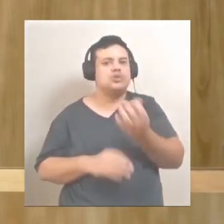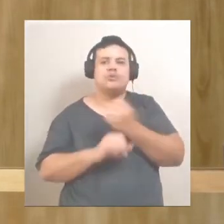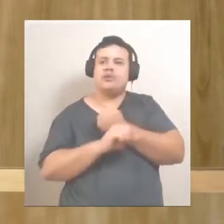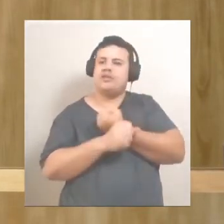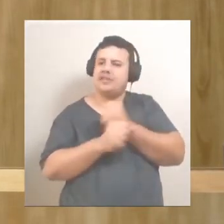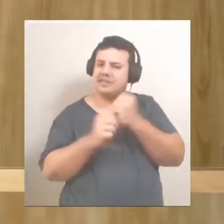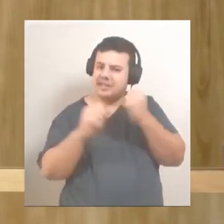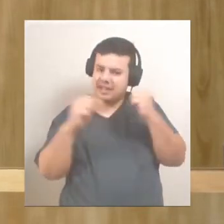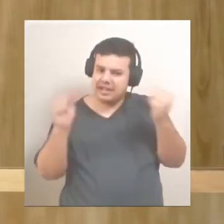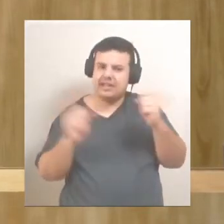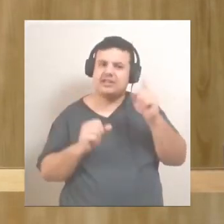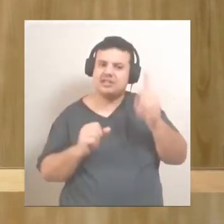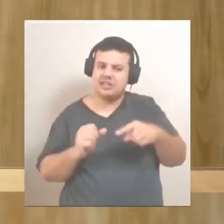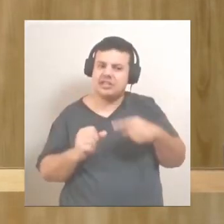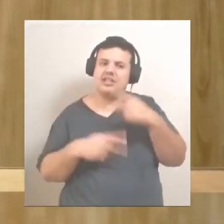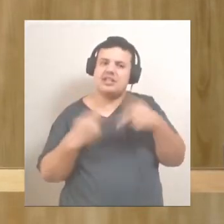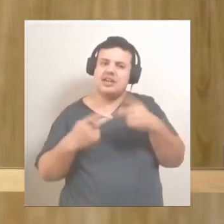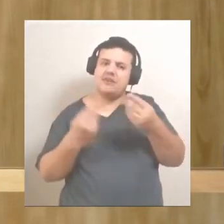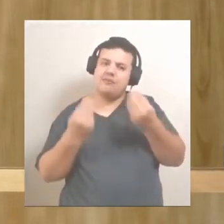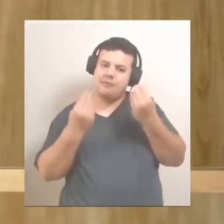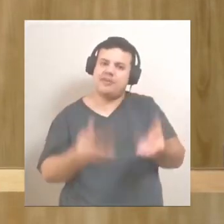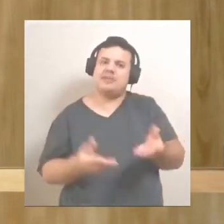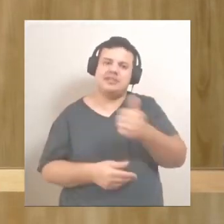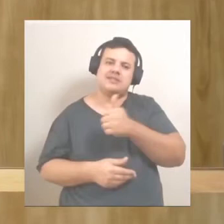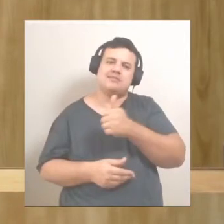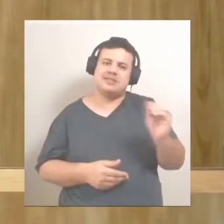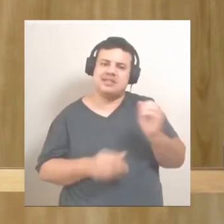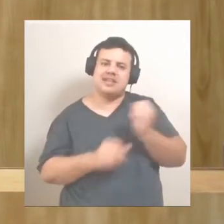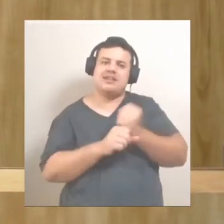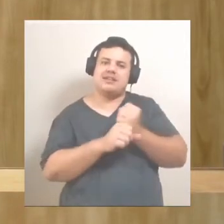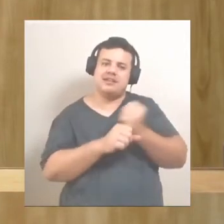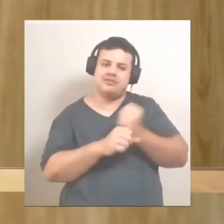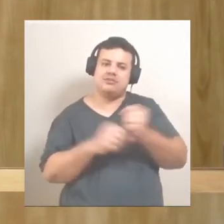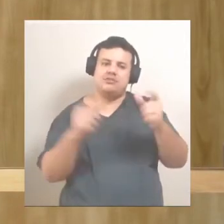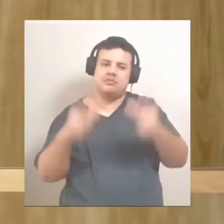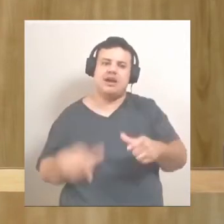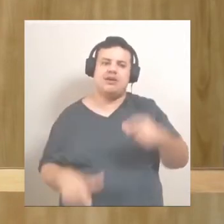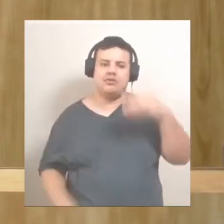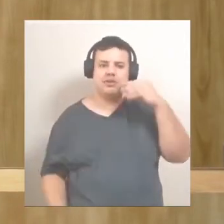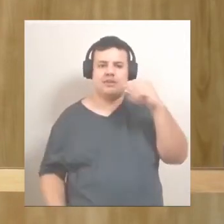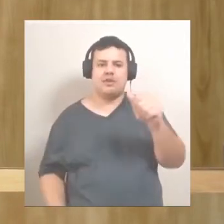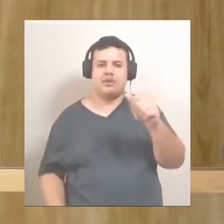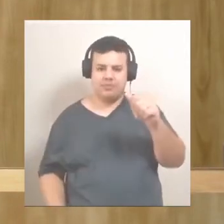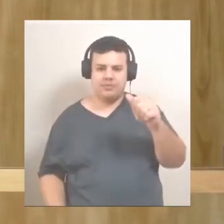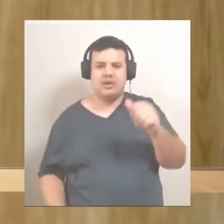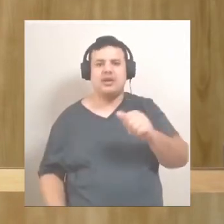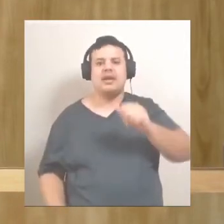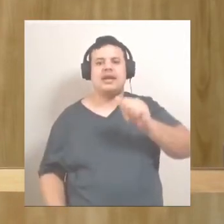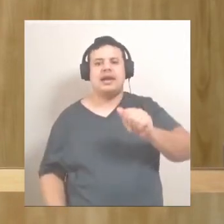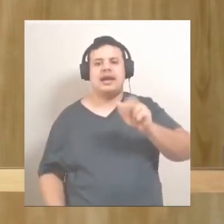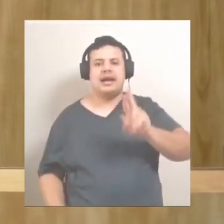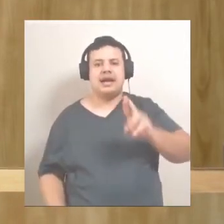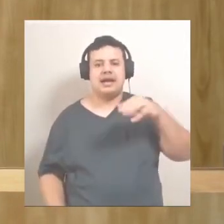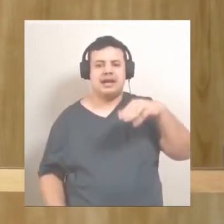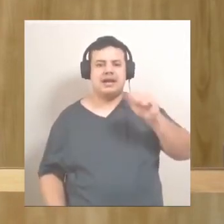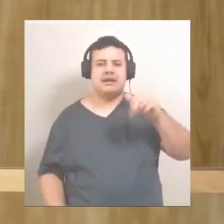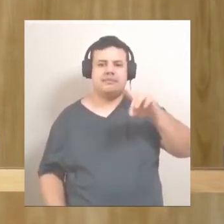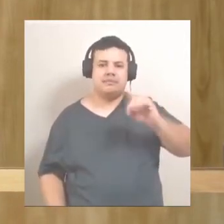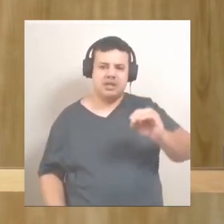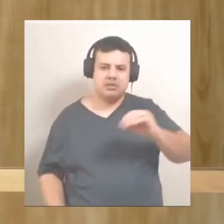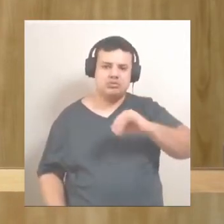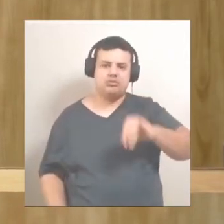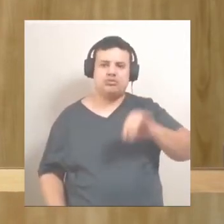e é mais um presente aí para os 100 anos do bairro do Limão, né, Guaraci? Armando Júnior, nosso querido amigo